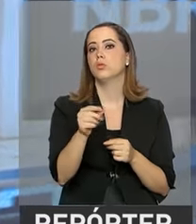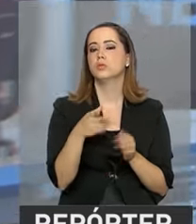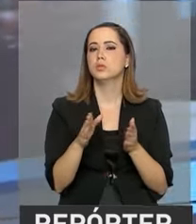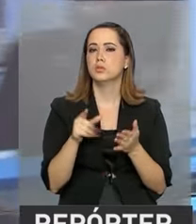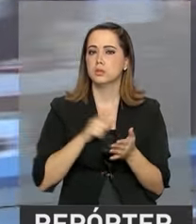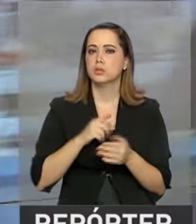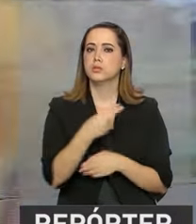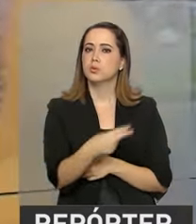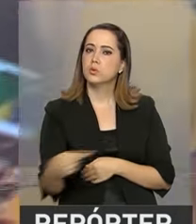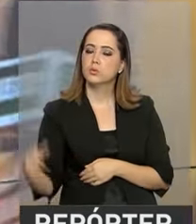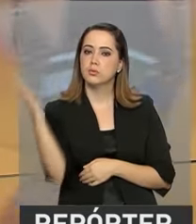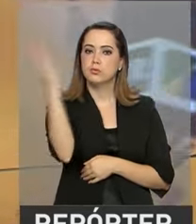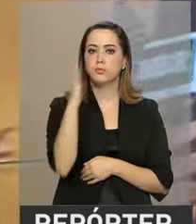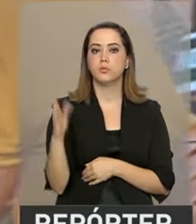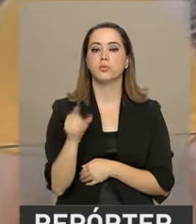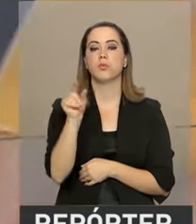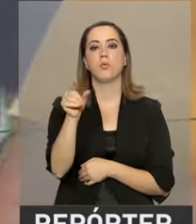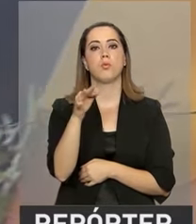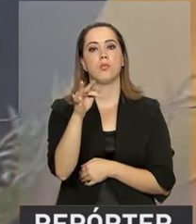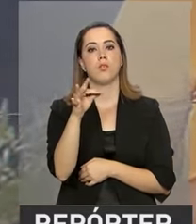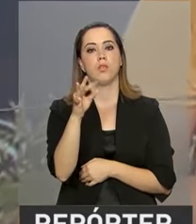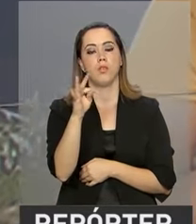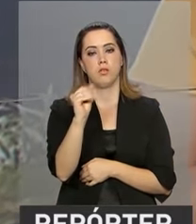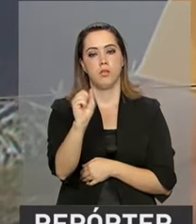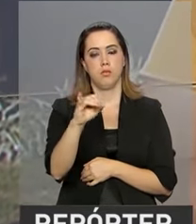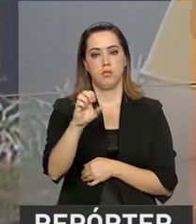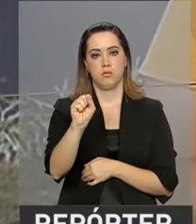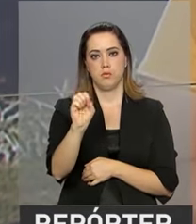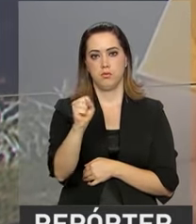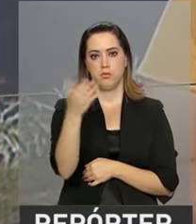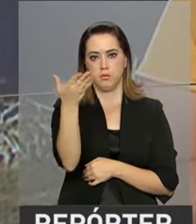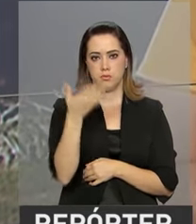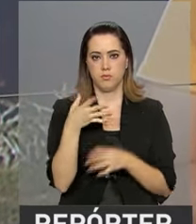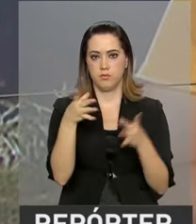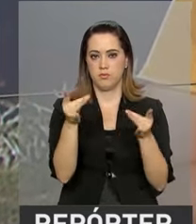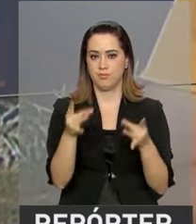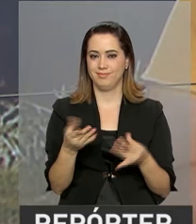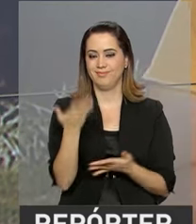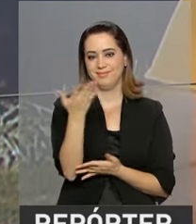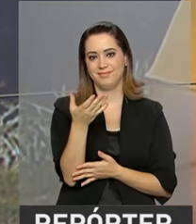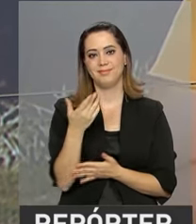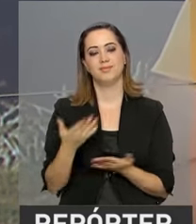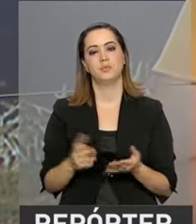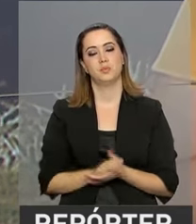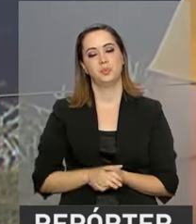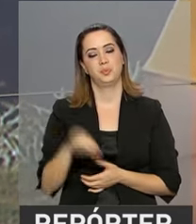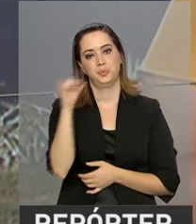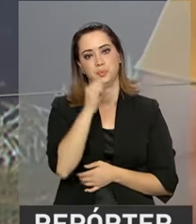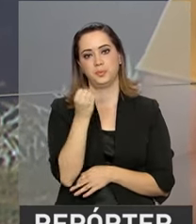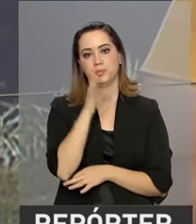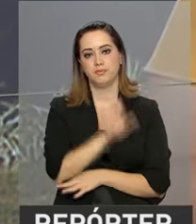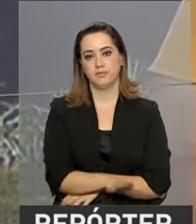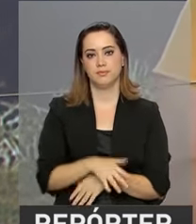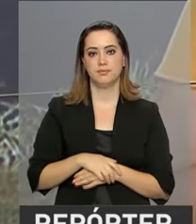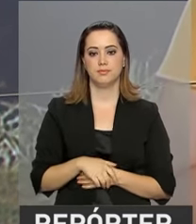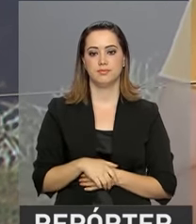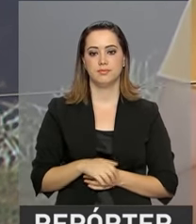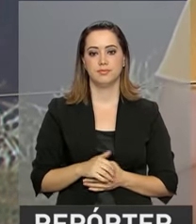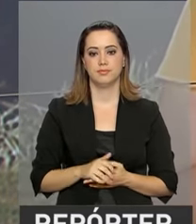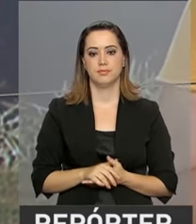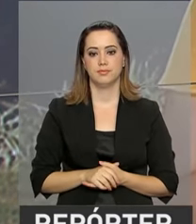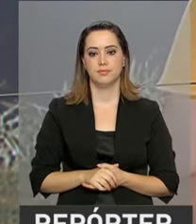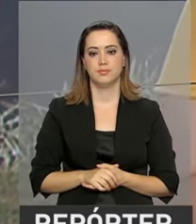repórter Taísa Dias, que está lá no Rio de Janeiro, vai trazer as informações pra gente ao vivo. Oi, Taíssa. Boa tarde.